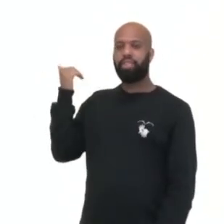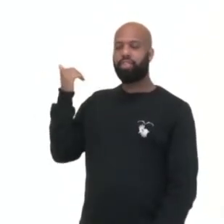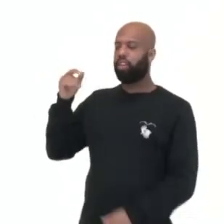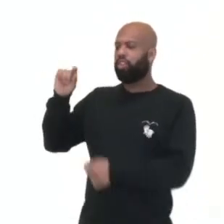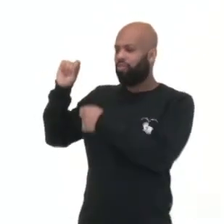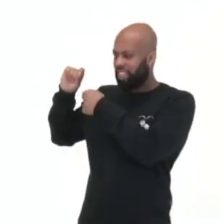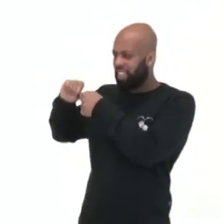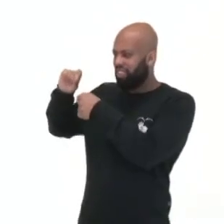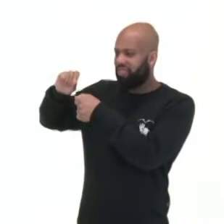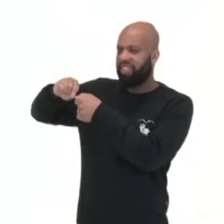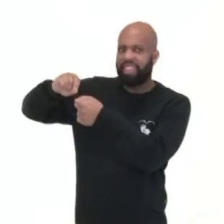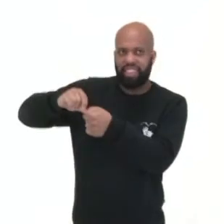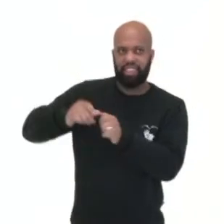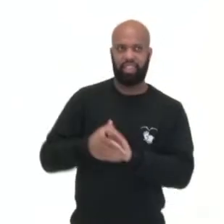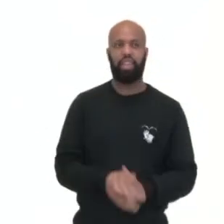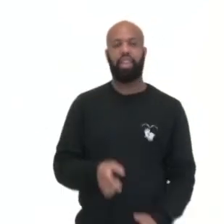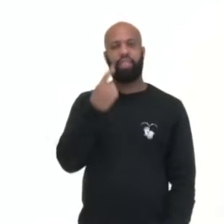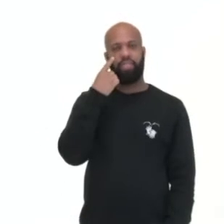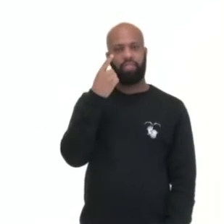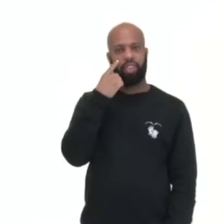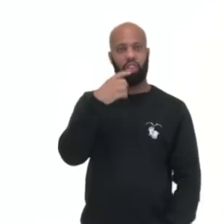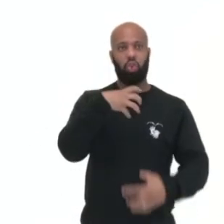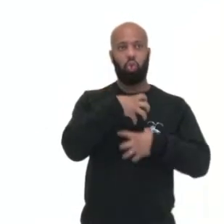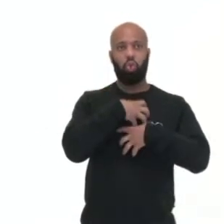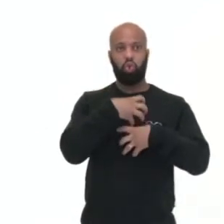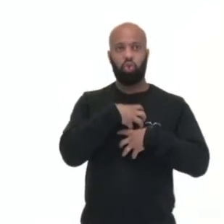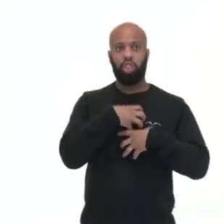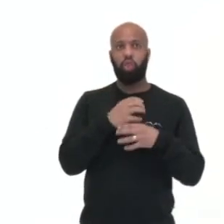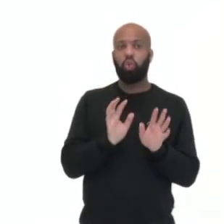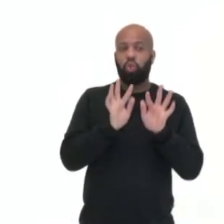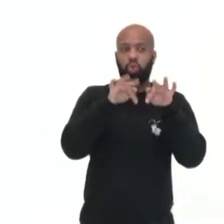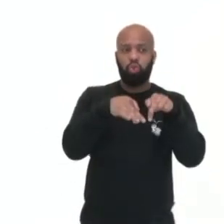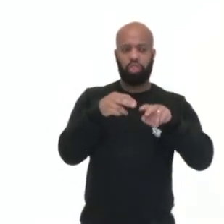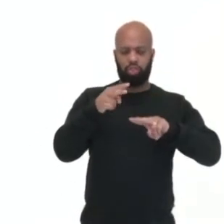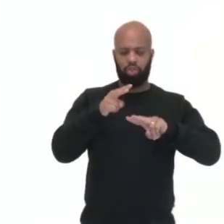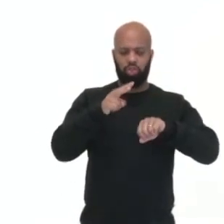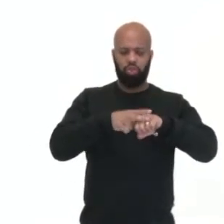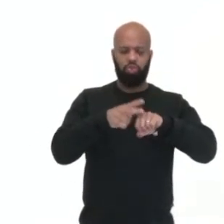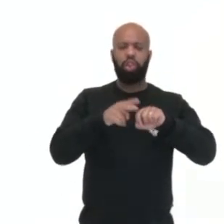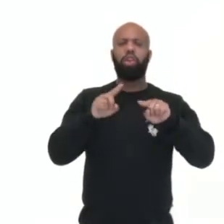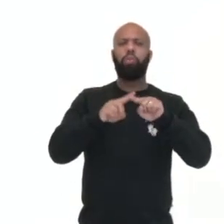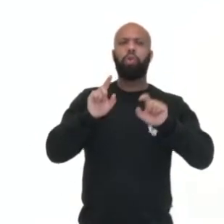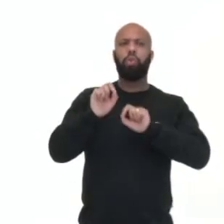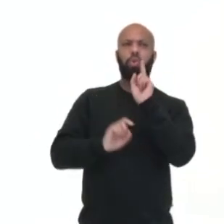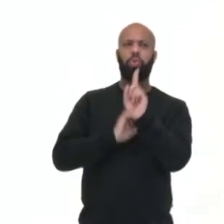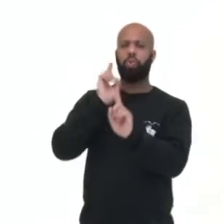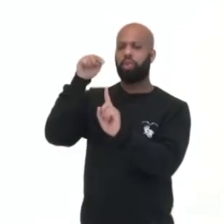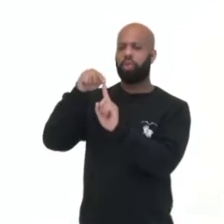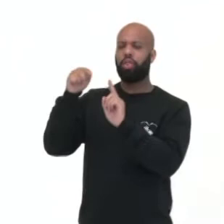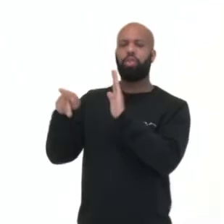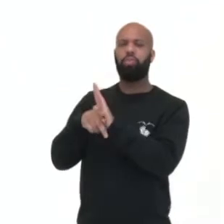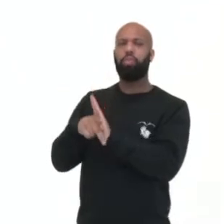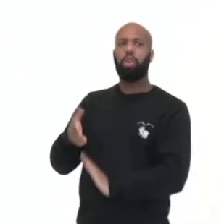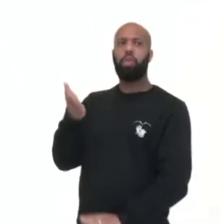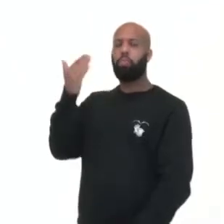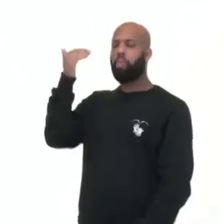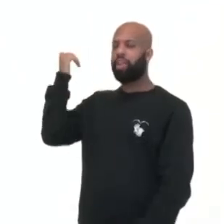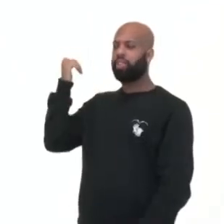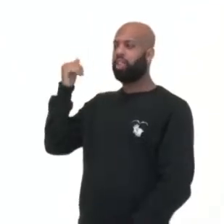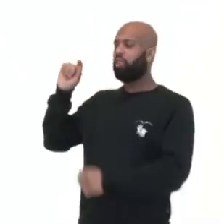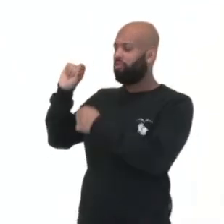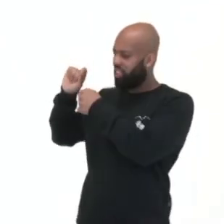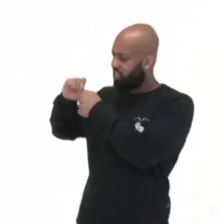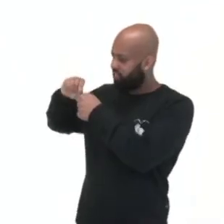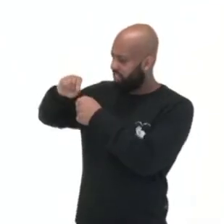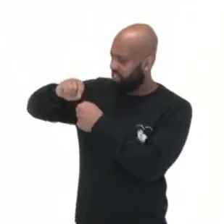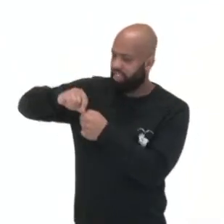lá, estava, era e caminhava. Mas qual que é a função do pretérito imperfeito? A gente utiliza